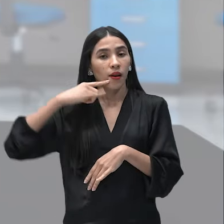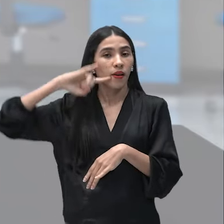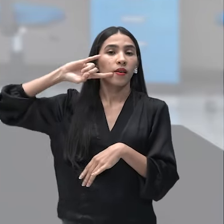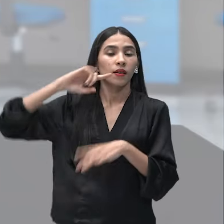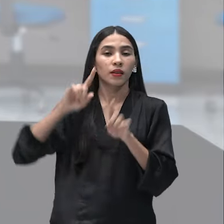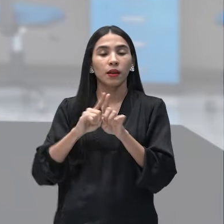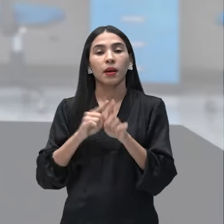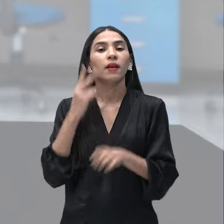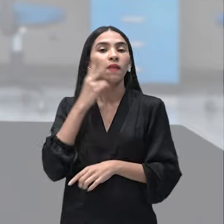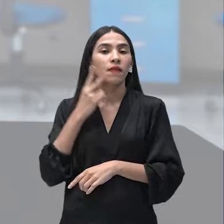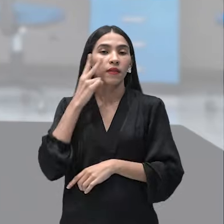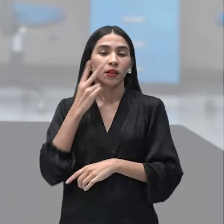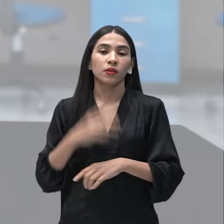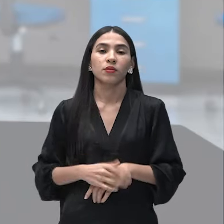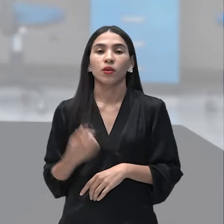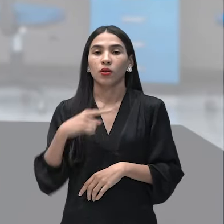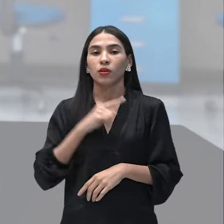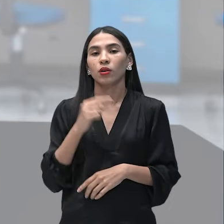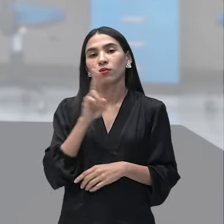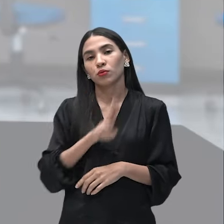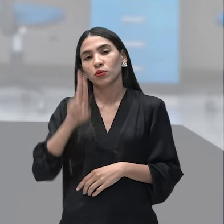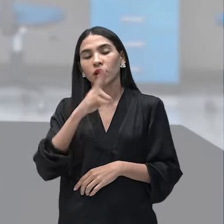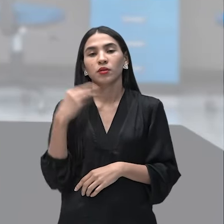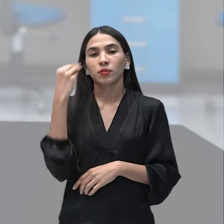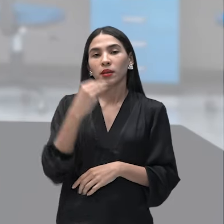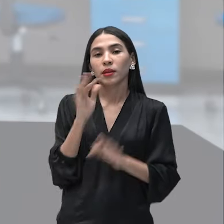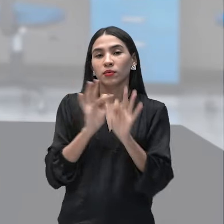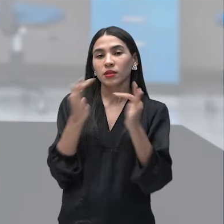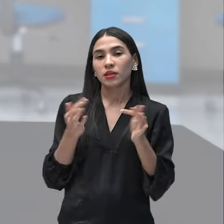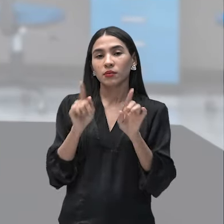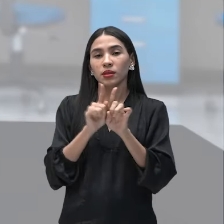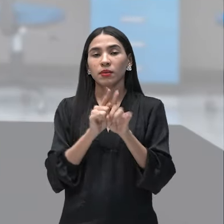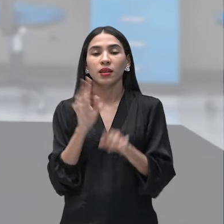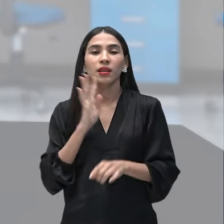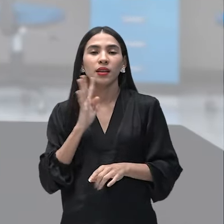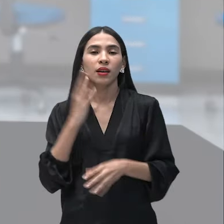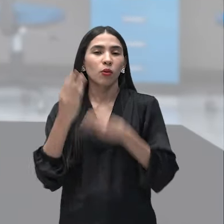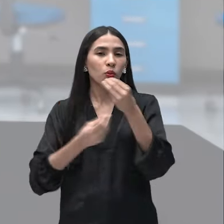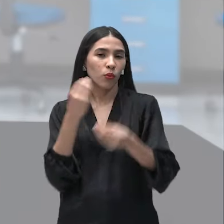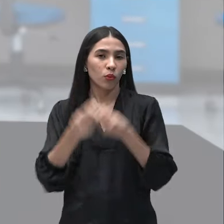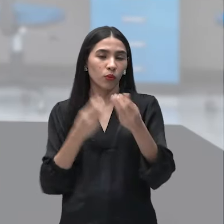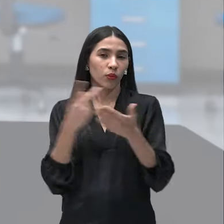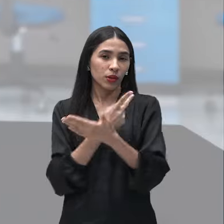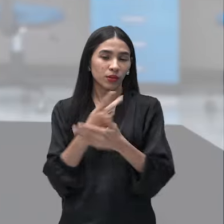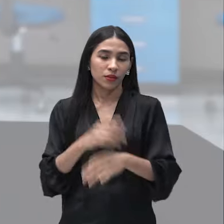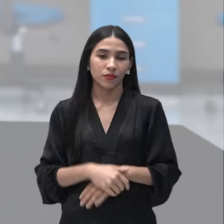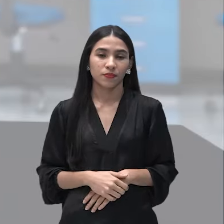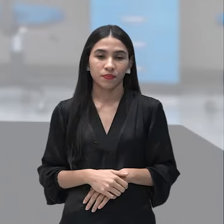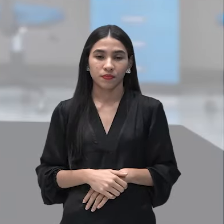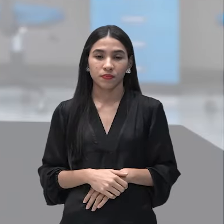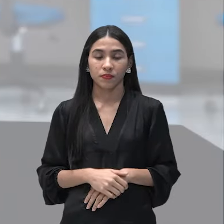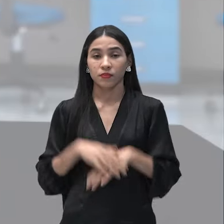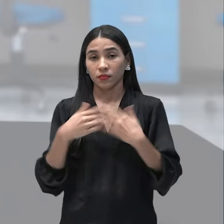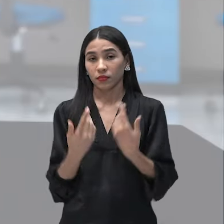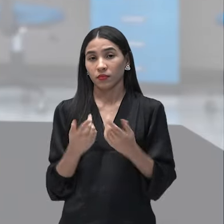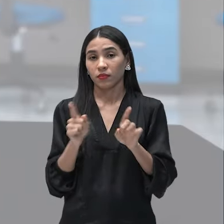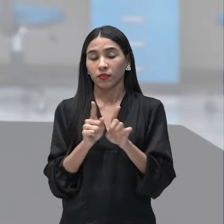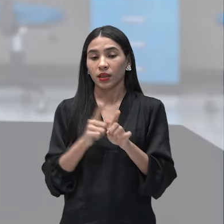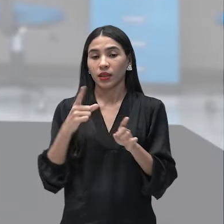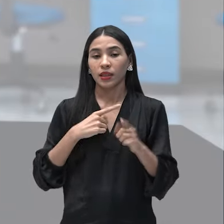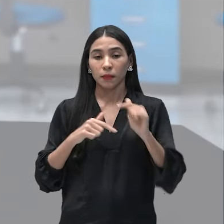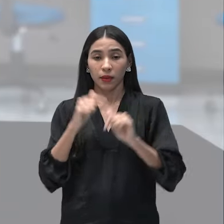gente vai realizar um experimento bem legal e simples para a gente observar como ele funciona, tá bom? E para isso, a gente tem aqui